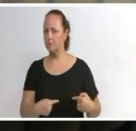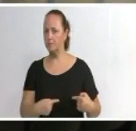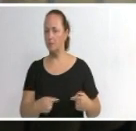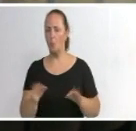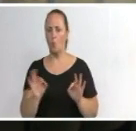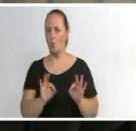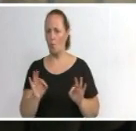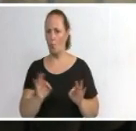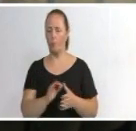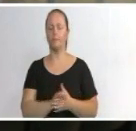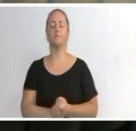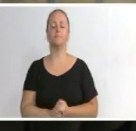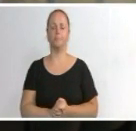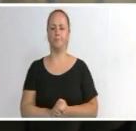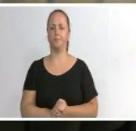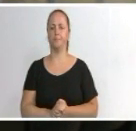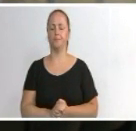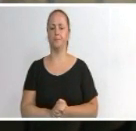Encaminhado